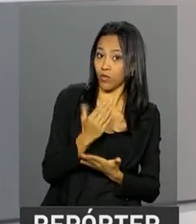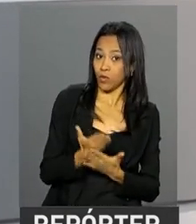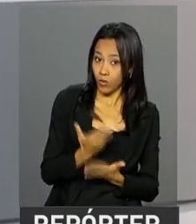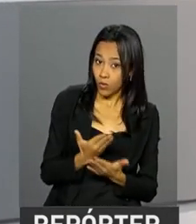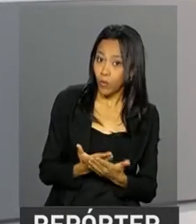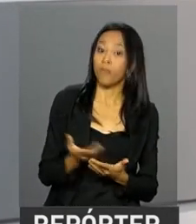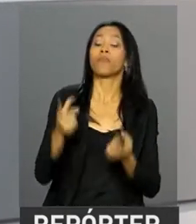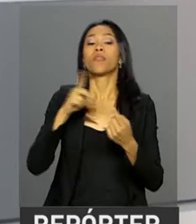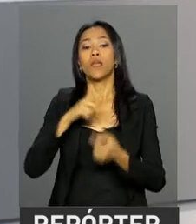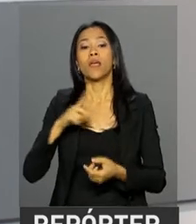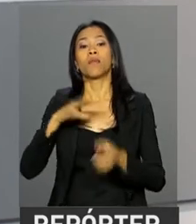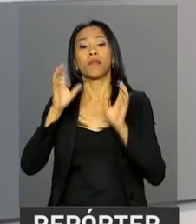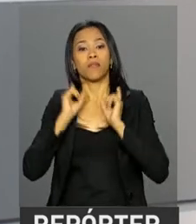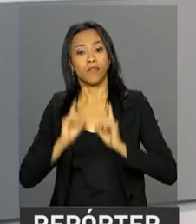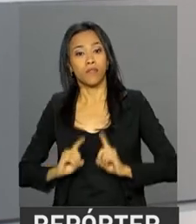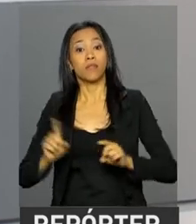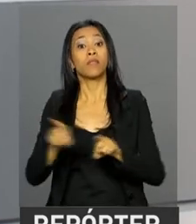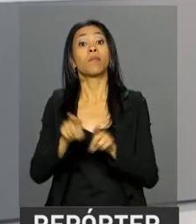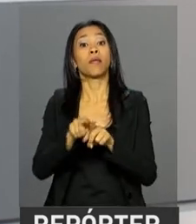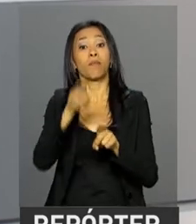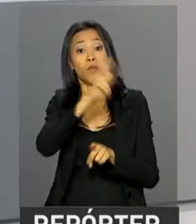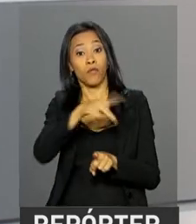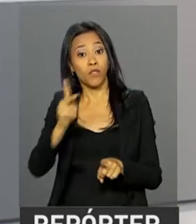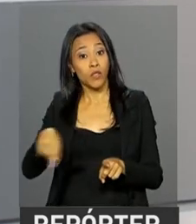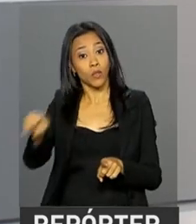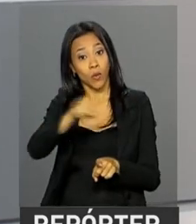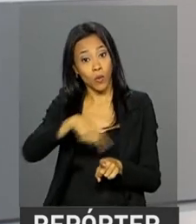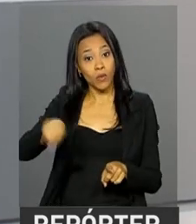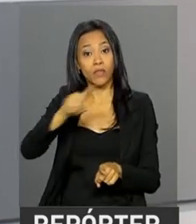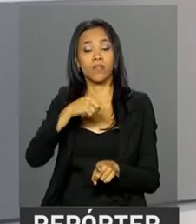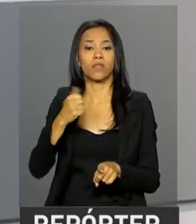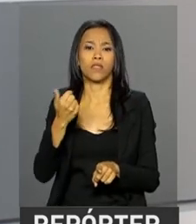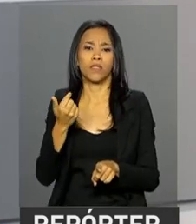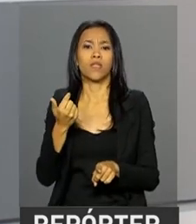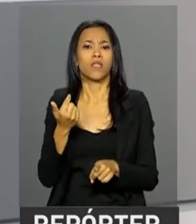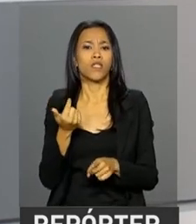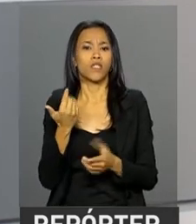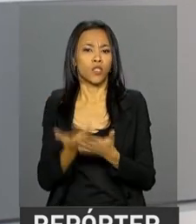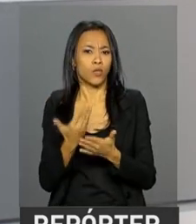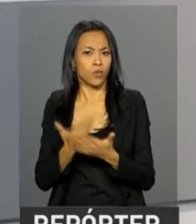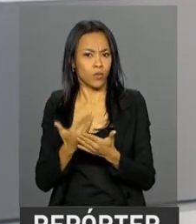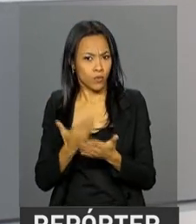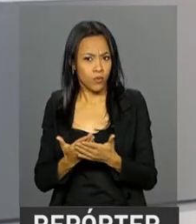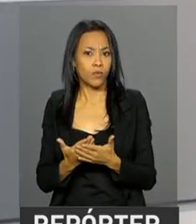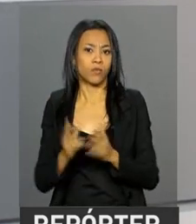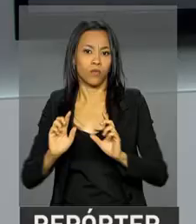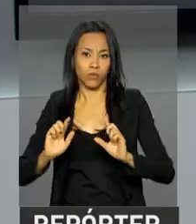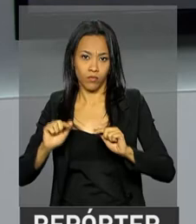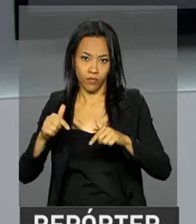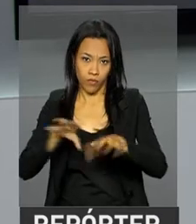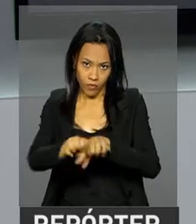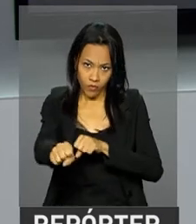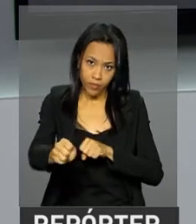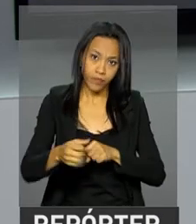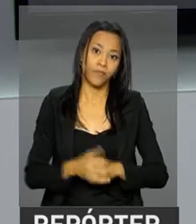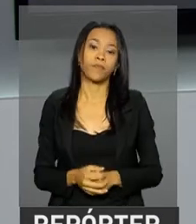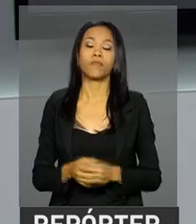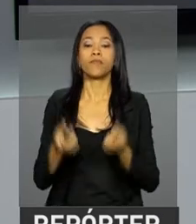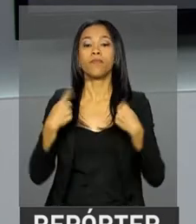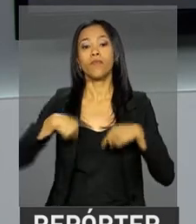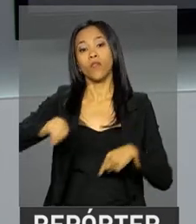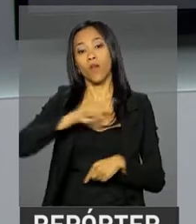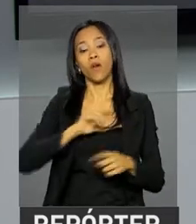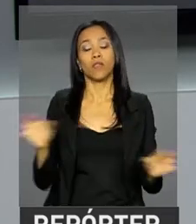com deficiência e professores no exercício efetivo do Magistério da Educação Básica. O